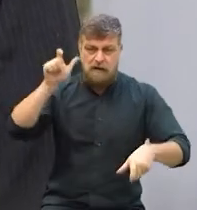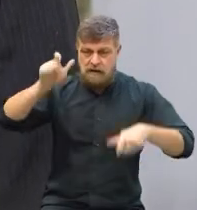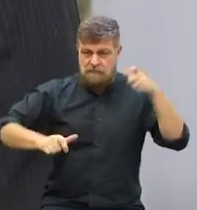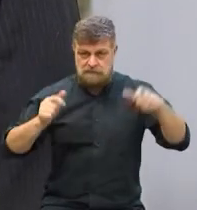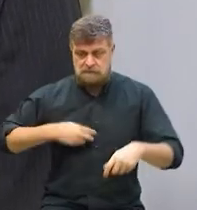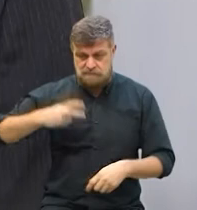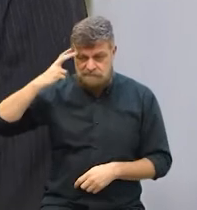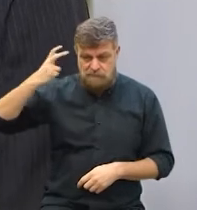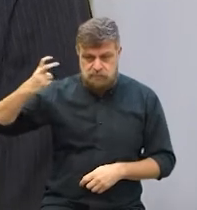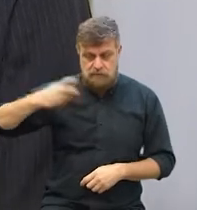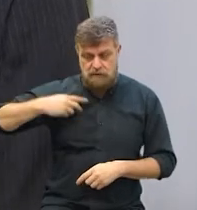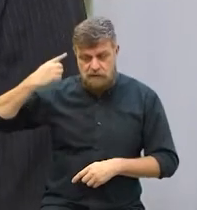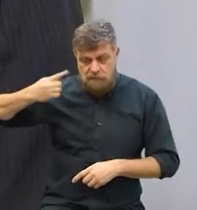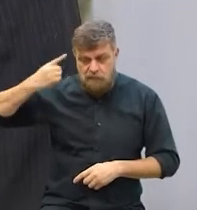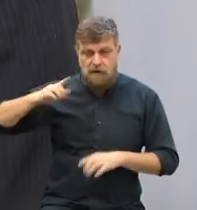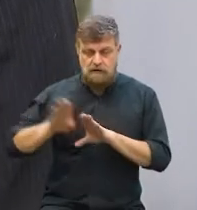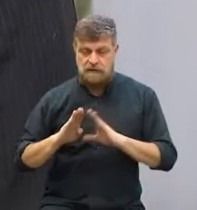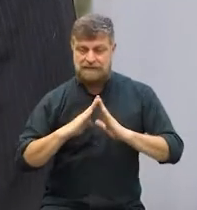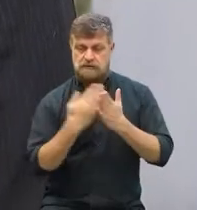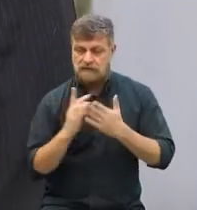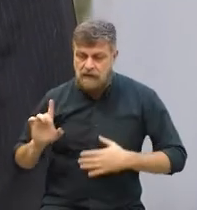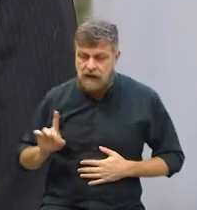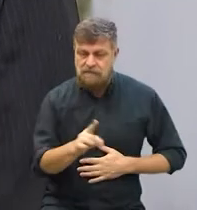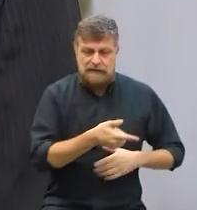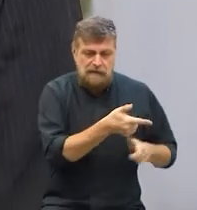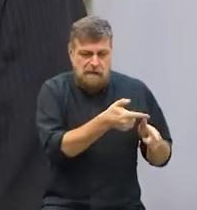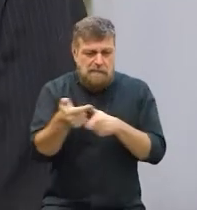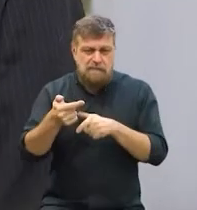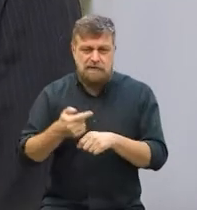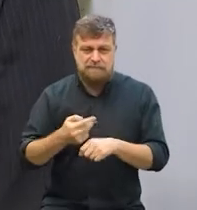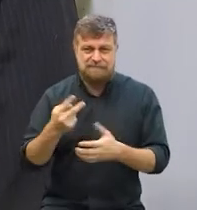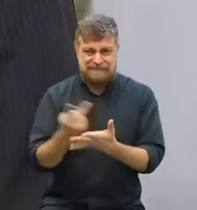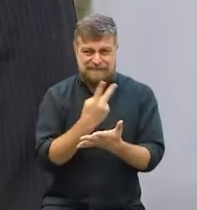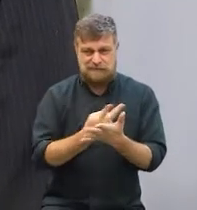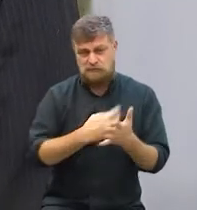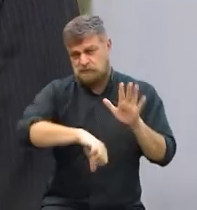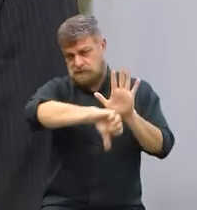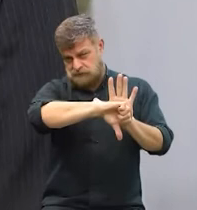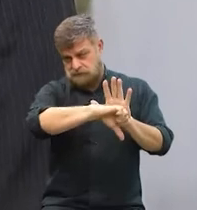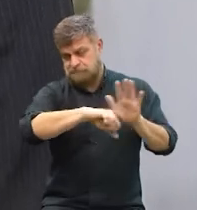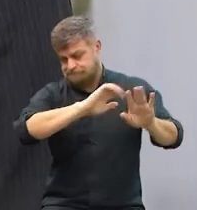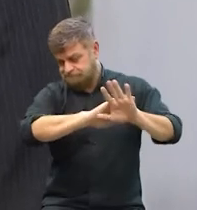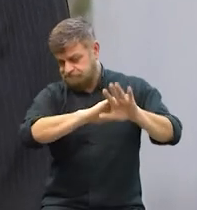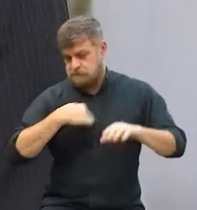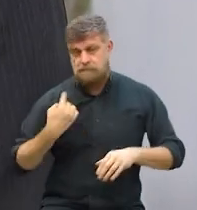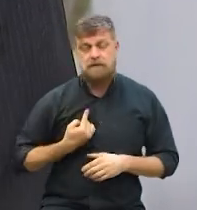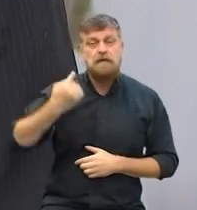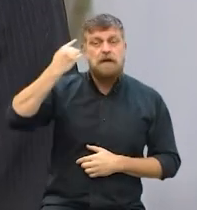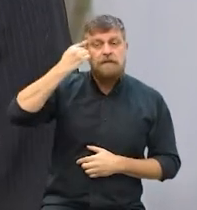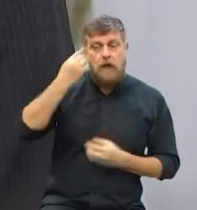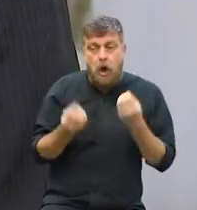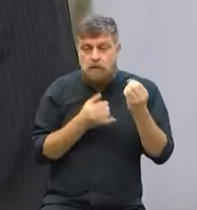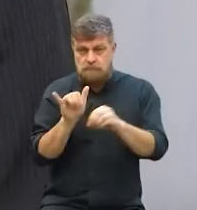Pessoas perturbadas que entram dentro do ambiente escolar e cometem essas barbaridades, né? A gente